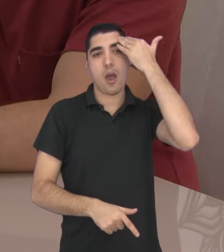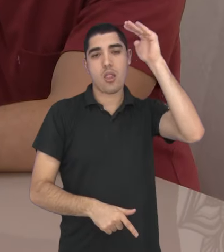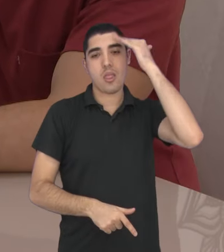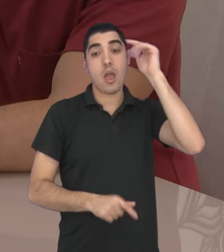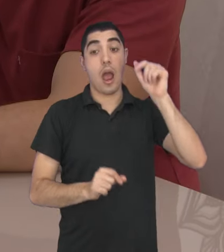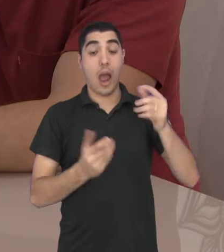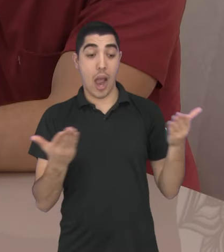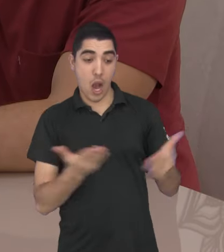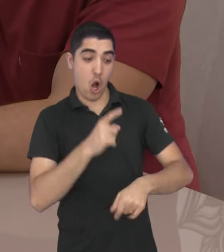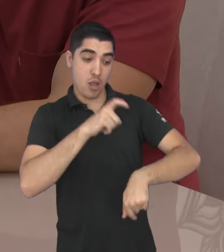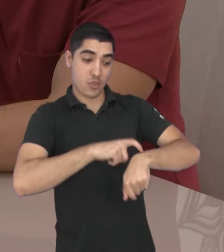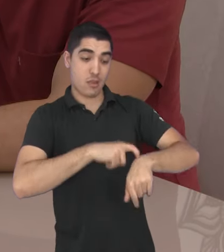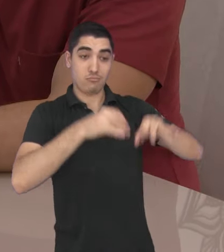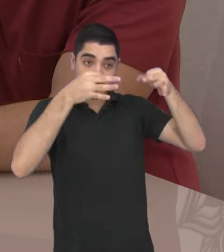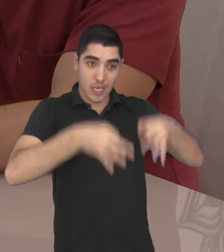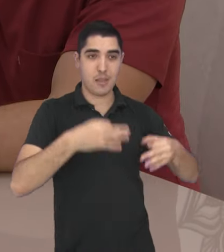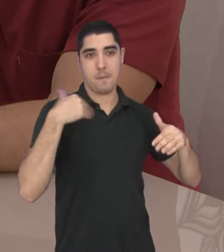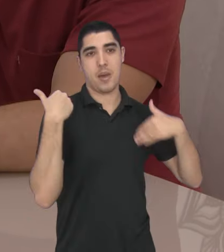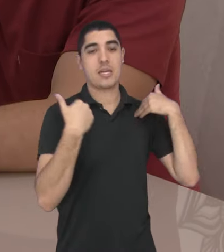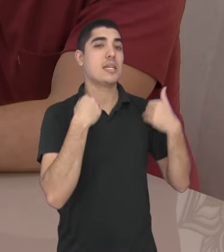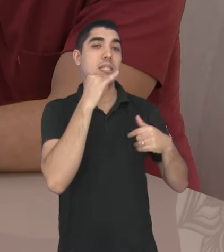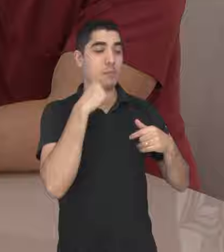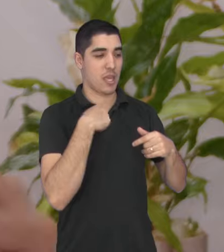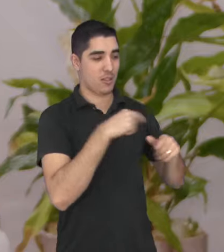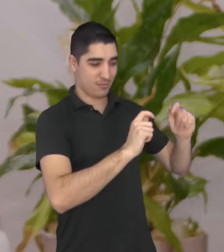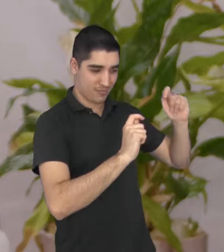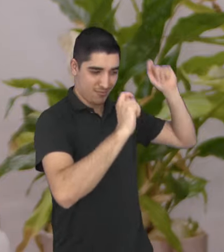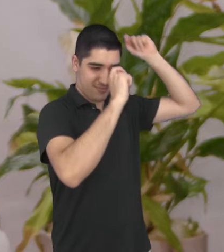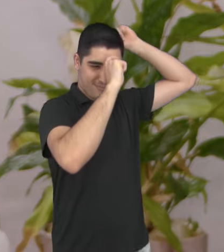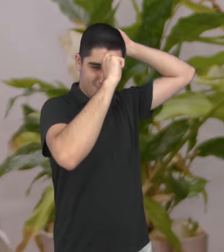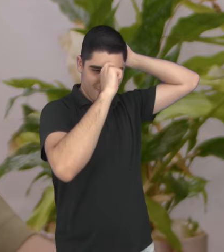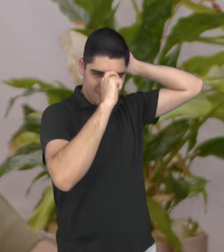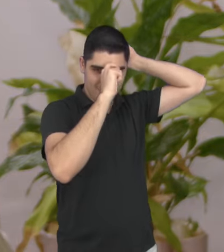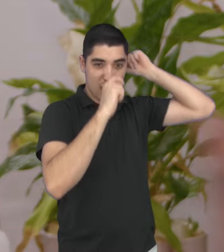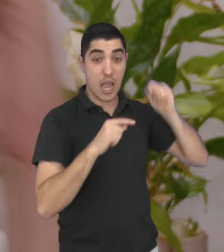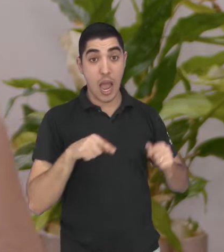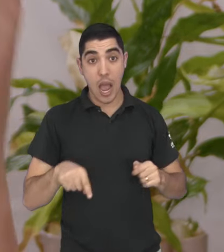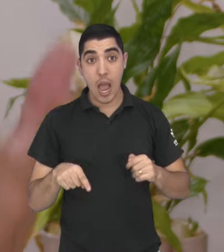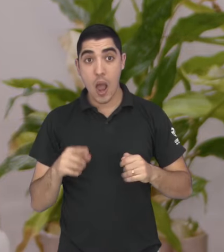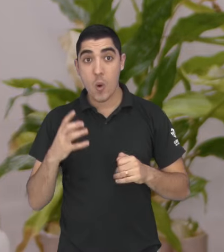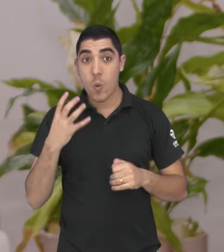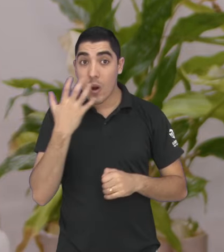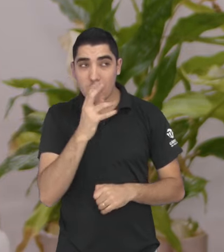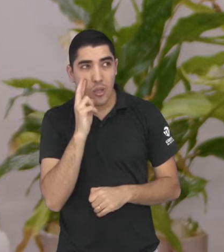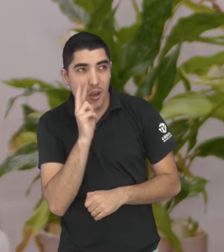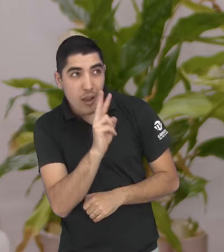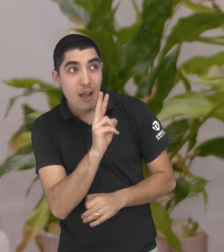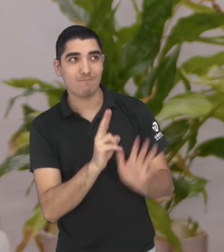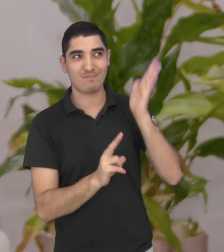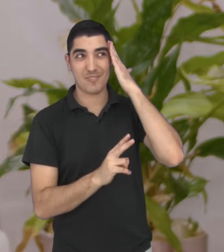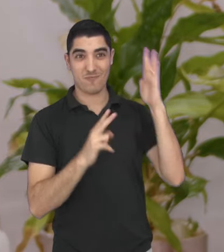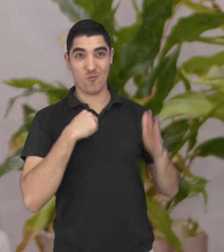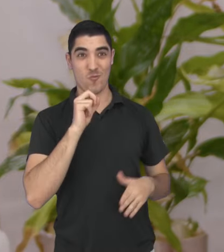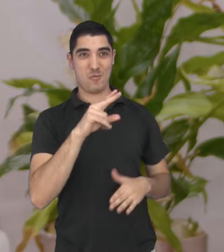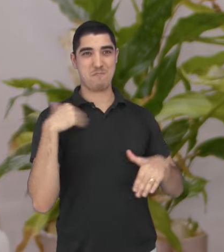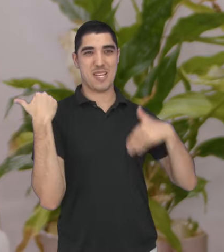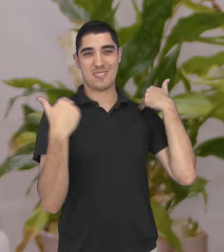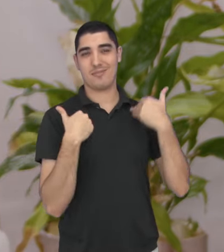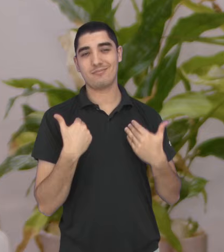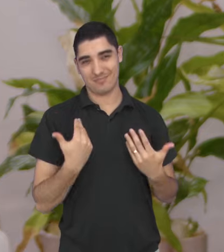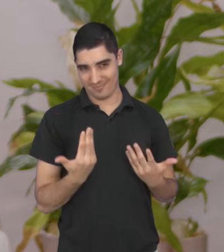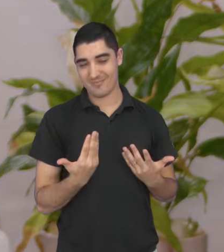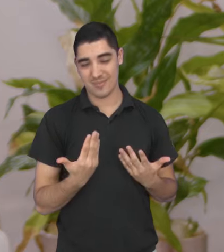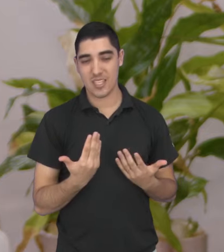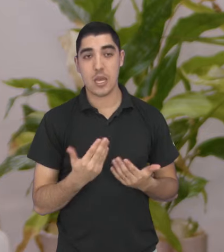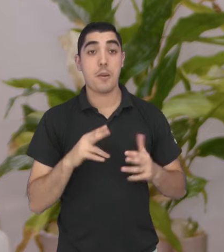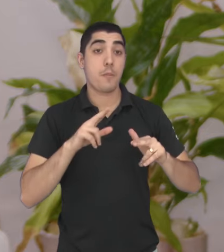é o momento do passeio. Sim. Pode ser só, a pessoa colocou um boné, ela só coloca o boné na hora de passear, só que a gente não faz a ligação. E